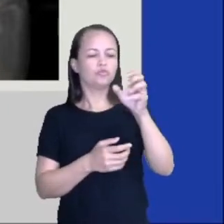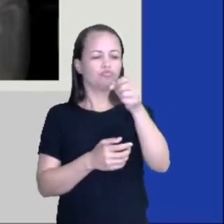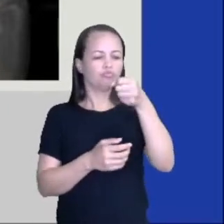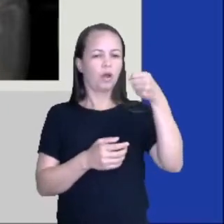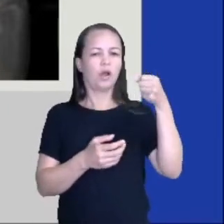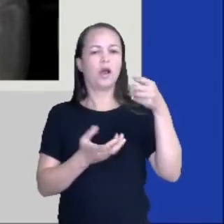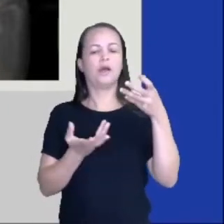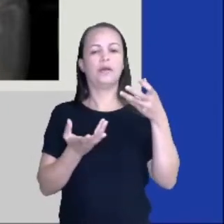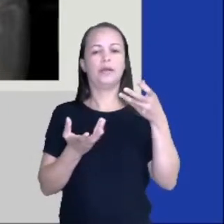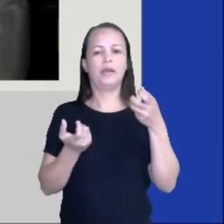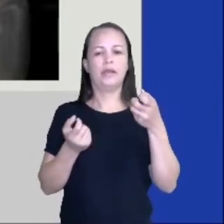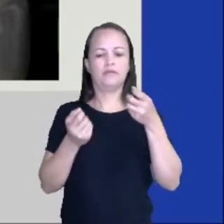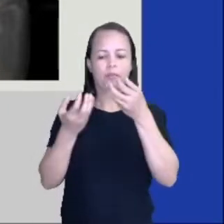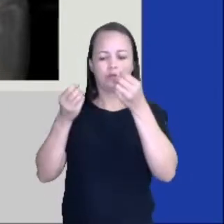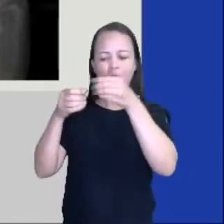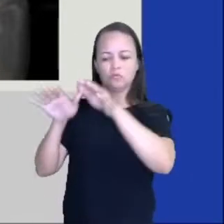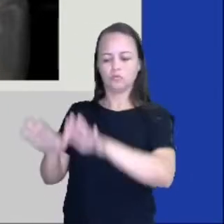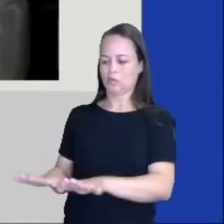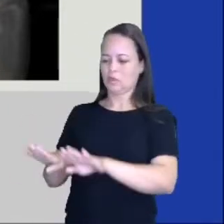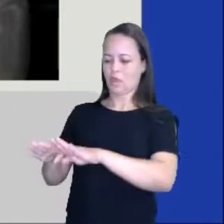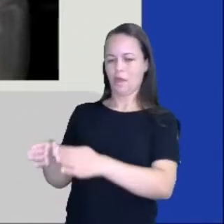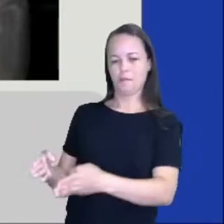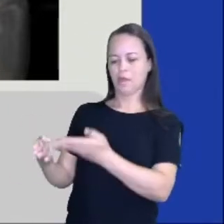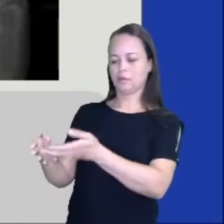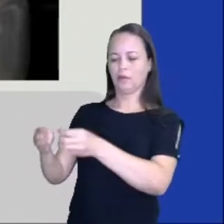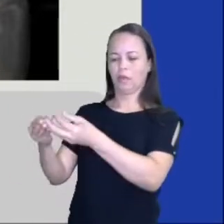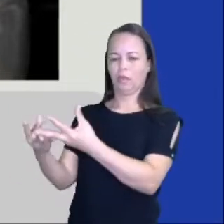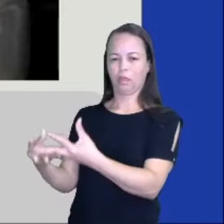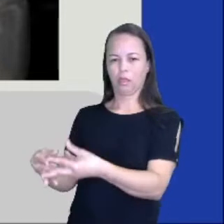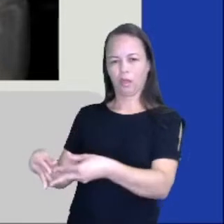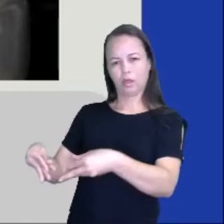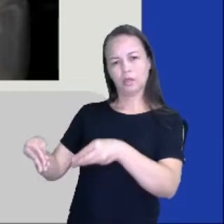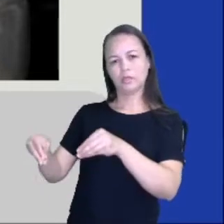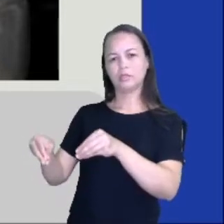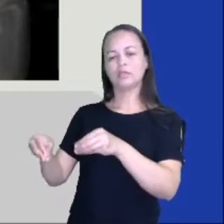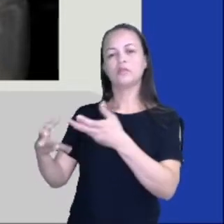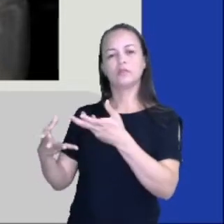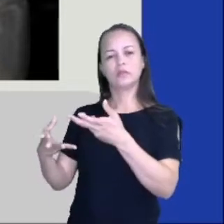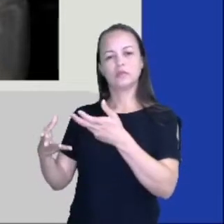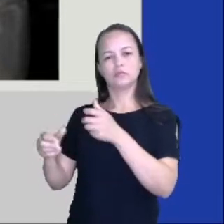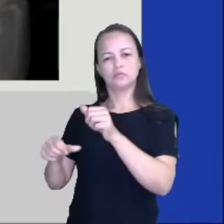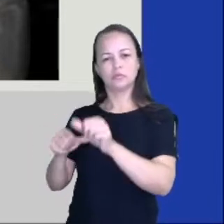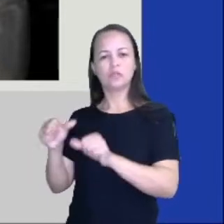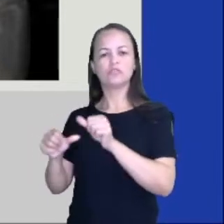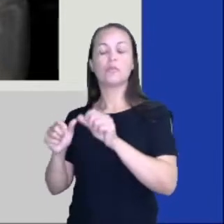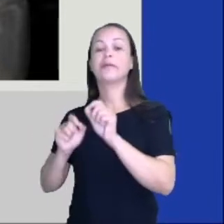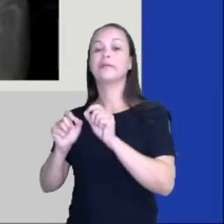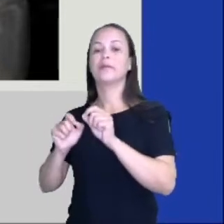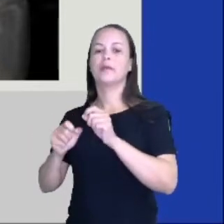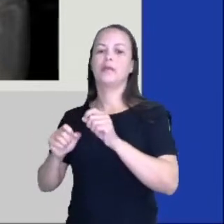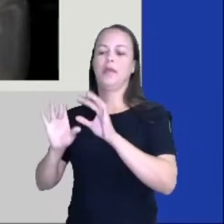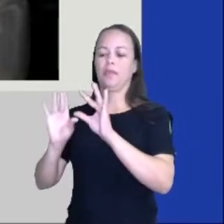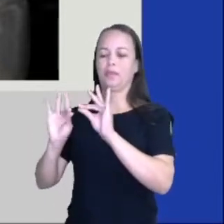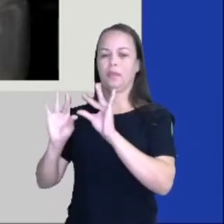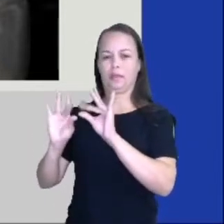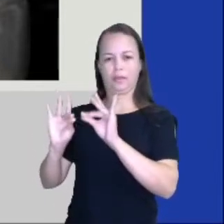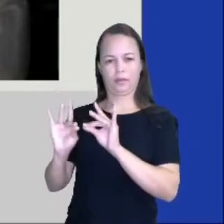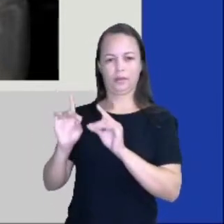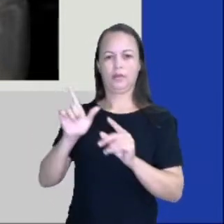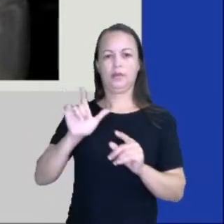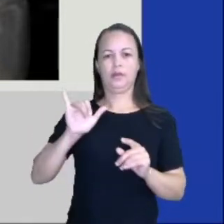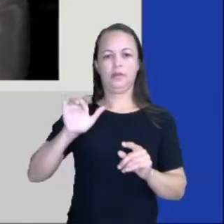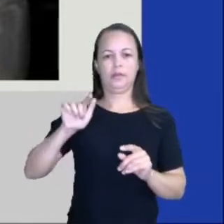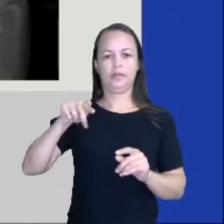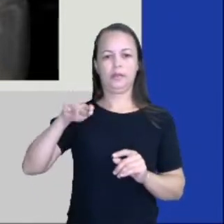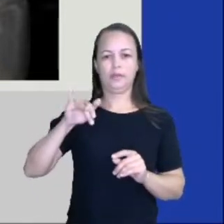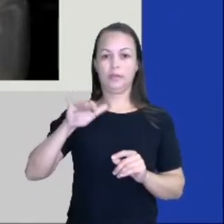algum lugar, ele vai derreter e a água vai voltar ao seu estado original líquido. Da mesma forma, a água em